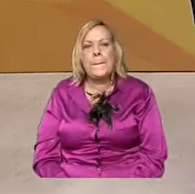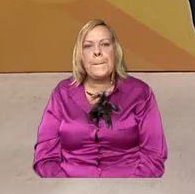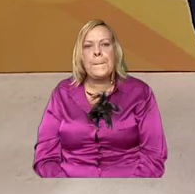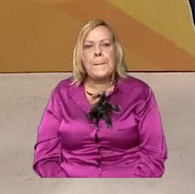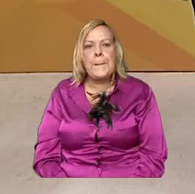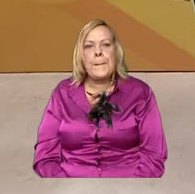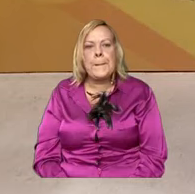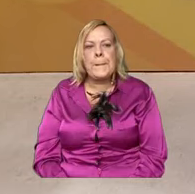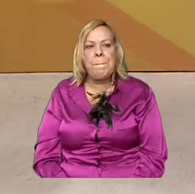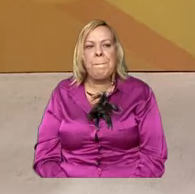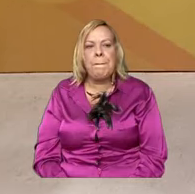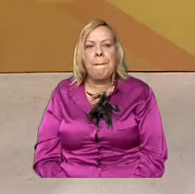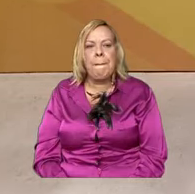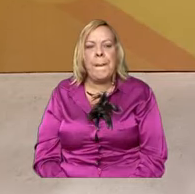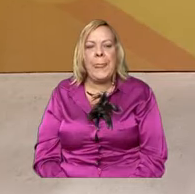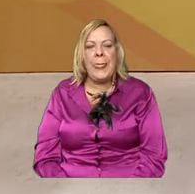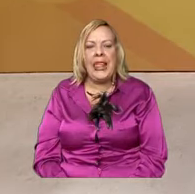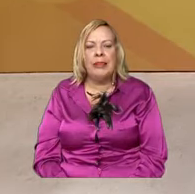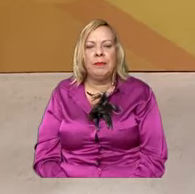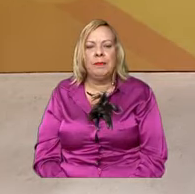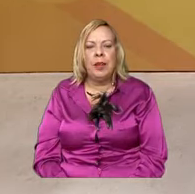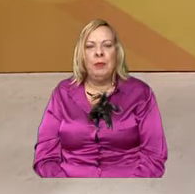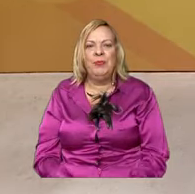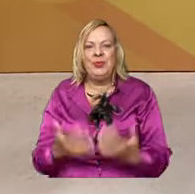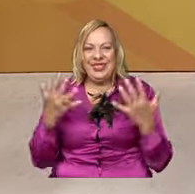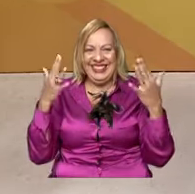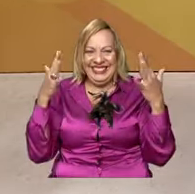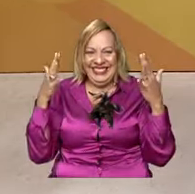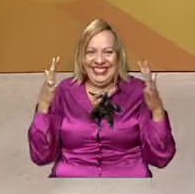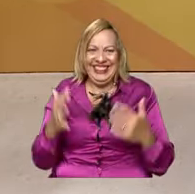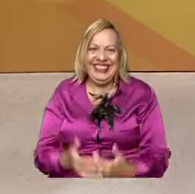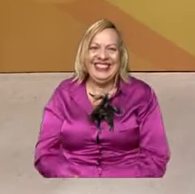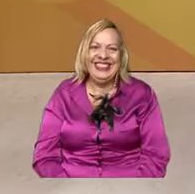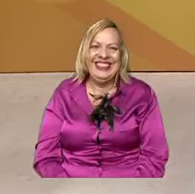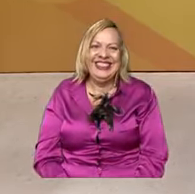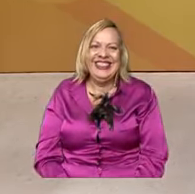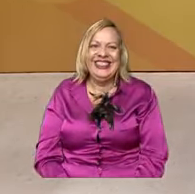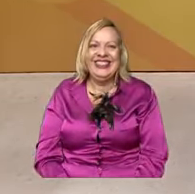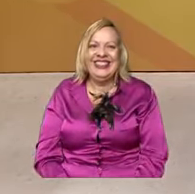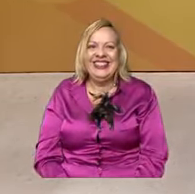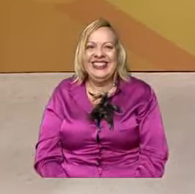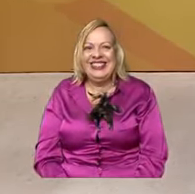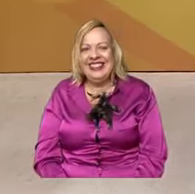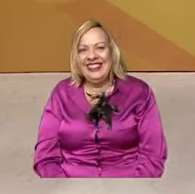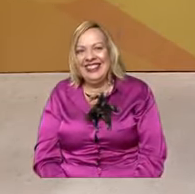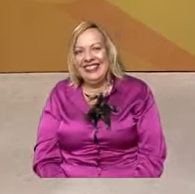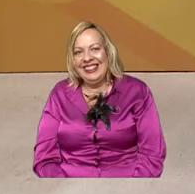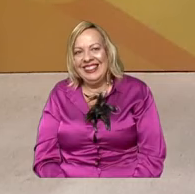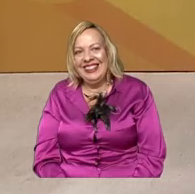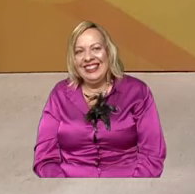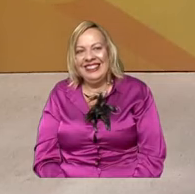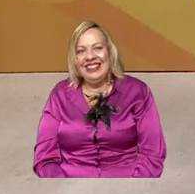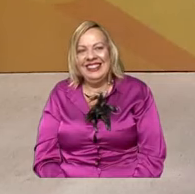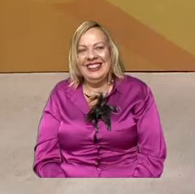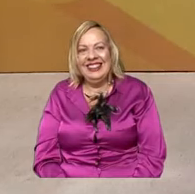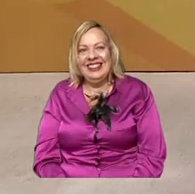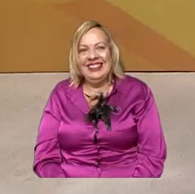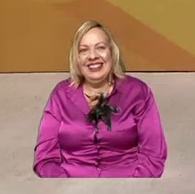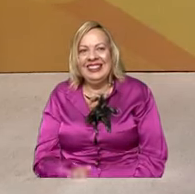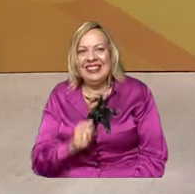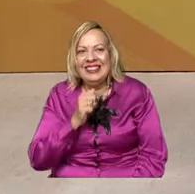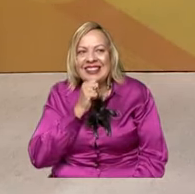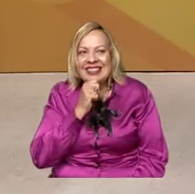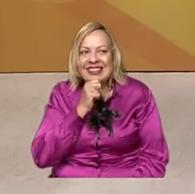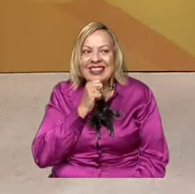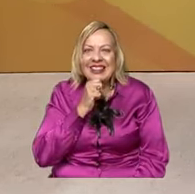Aquela recheada, meu amor. Parabéns aí, viu? Muito bom. E você aí, não deixa para amanhã,